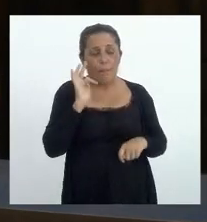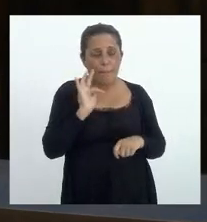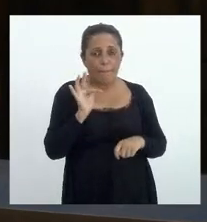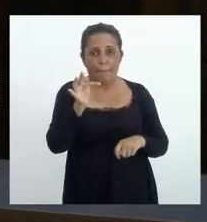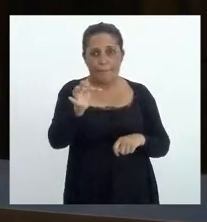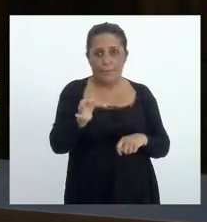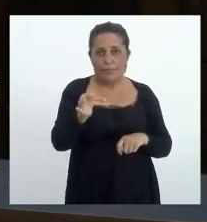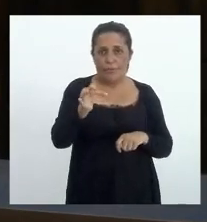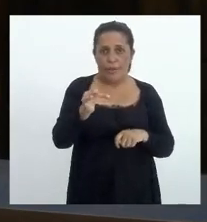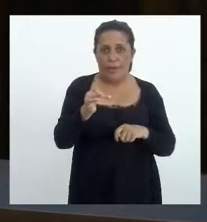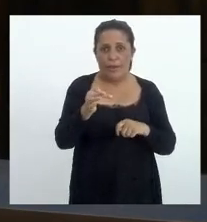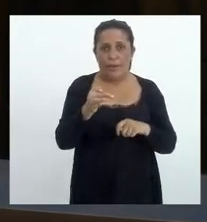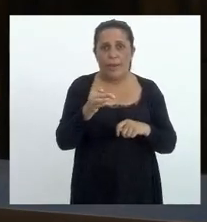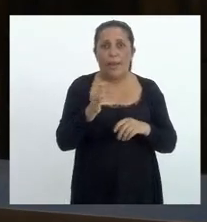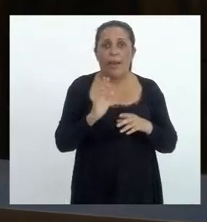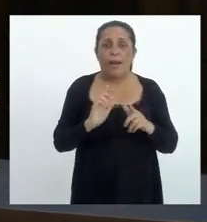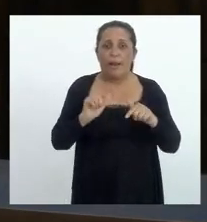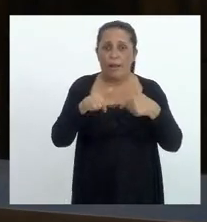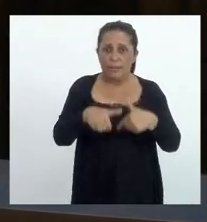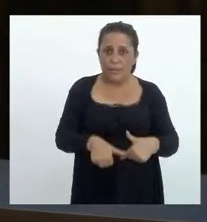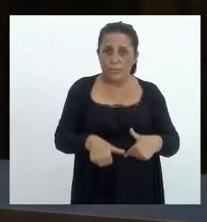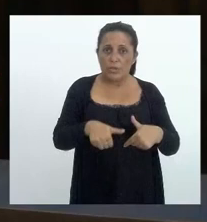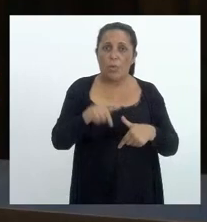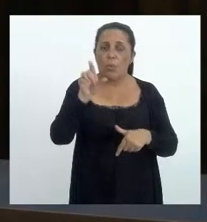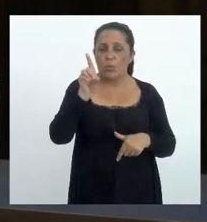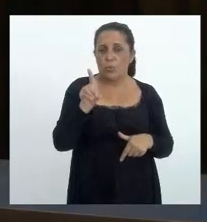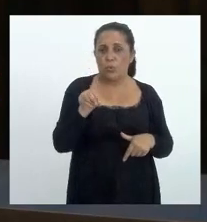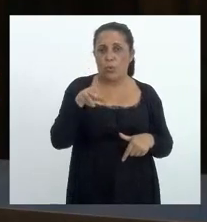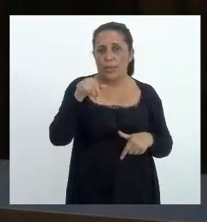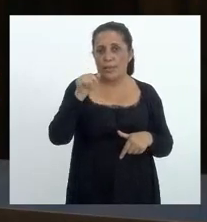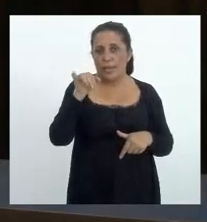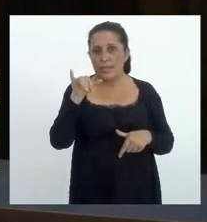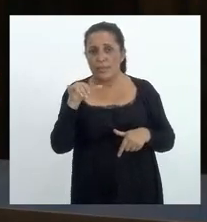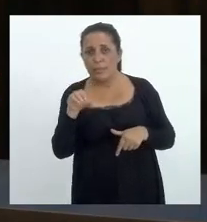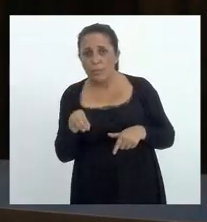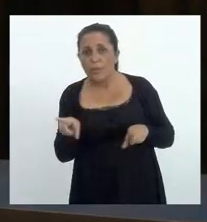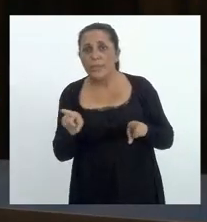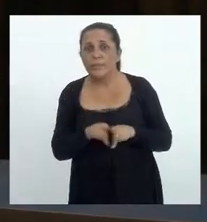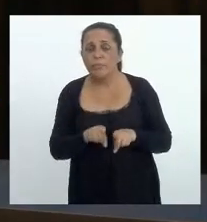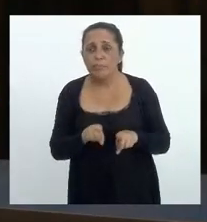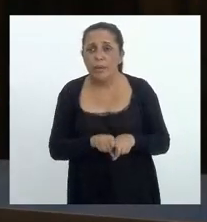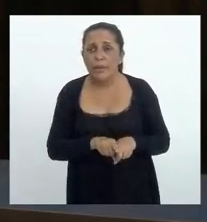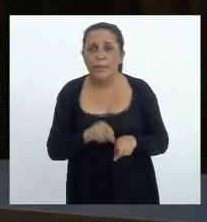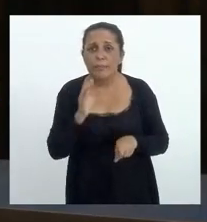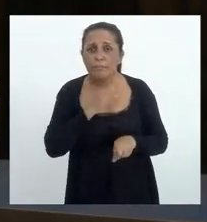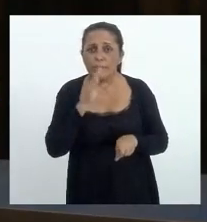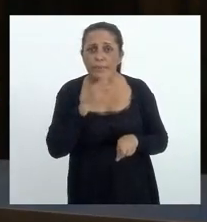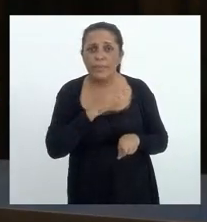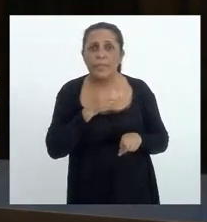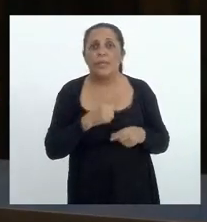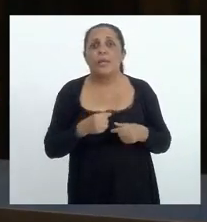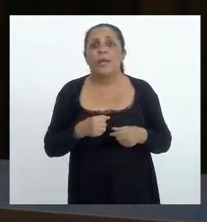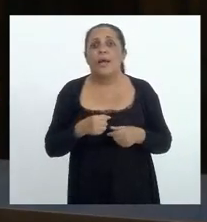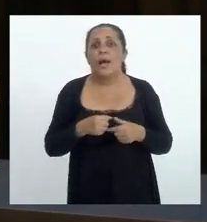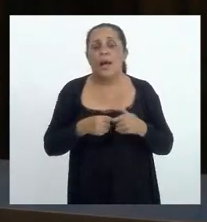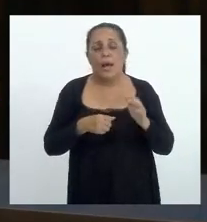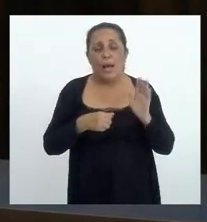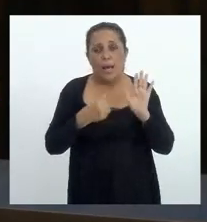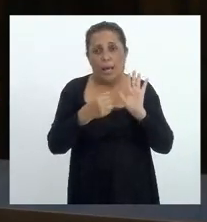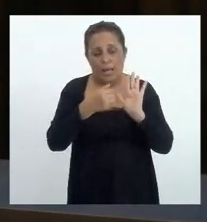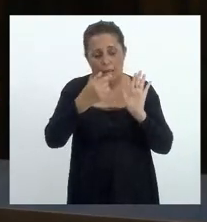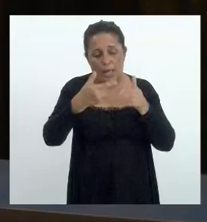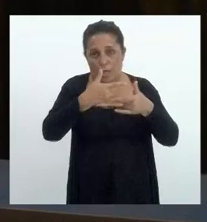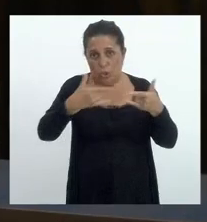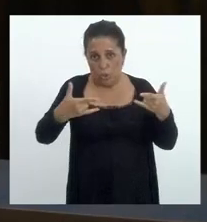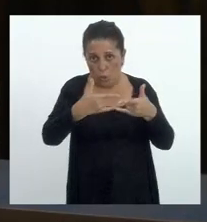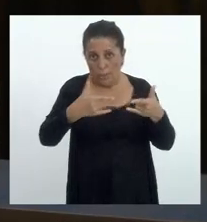feito, principalmente nos índices de educação e saúde, que imediatamente a emissão da nota de receita da Secretaria de Fazenda, a Secretaria